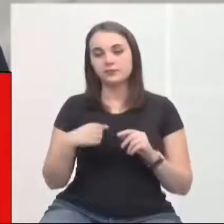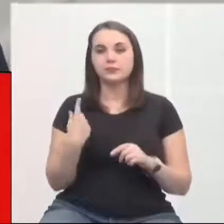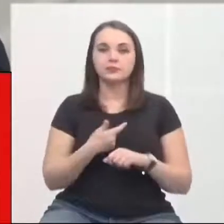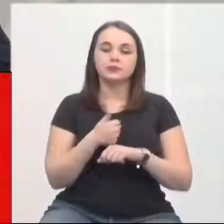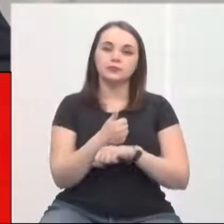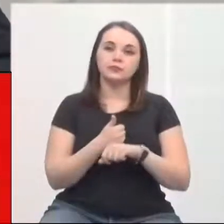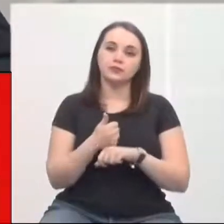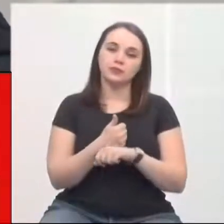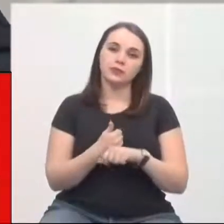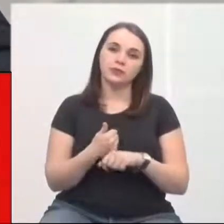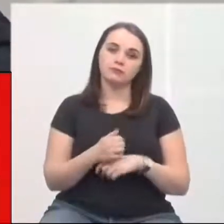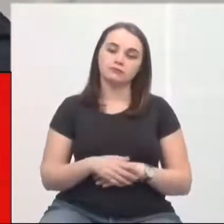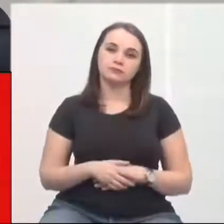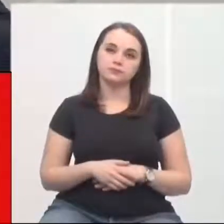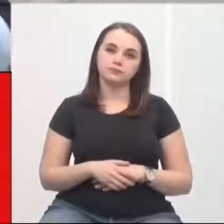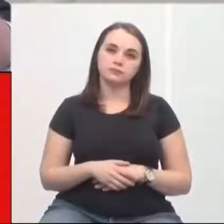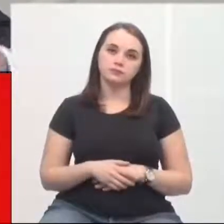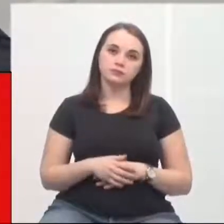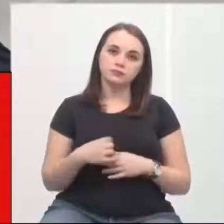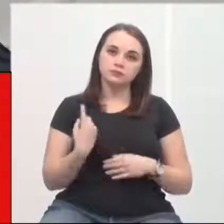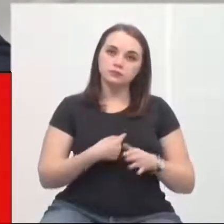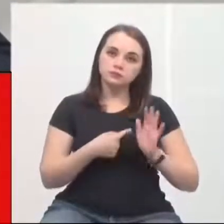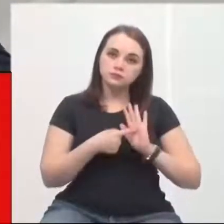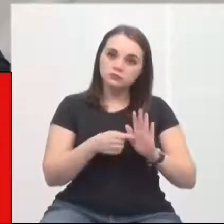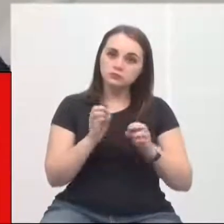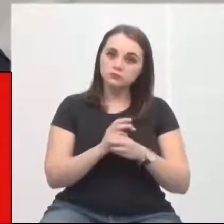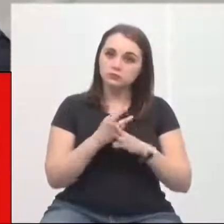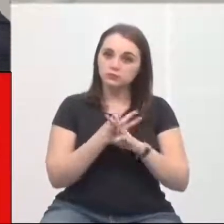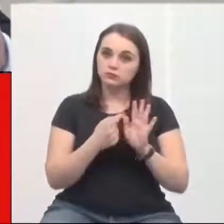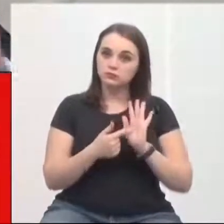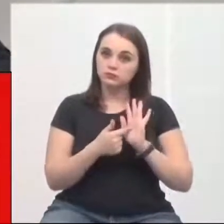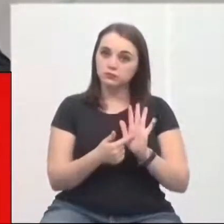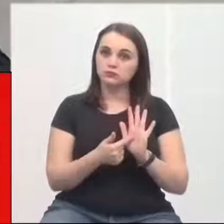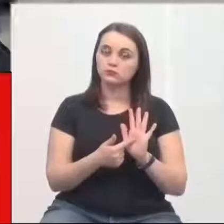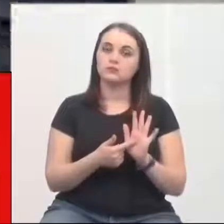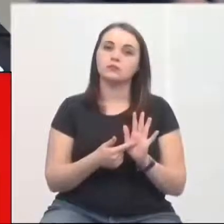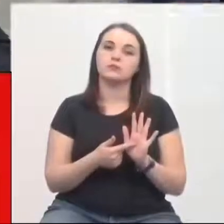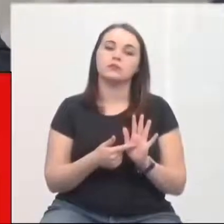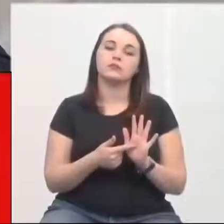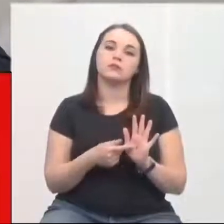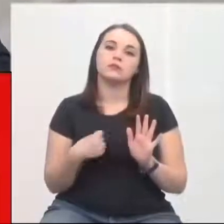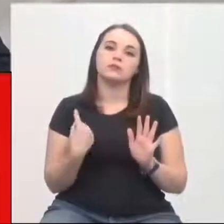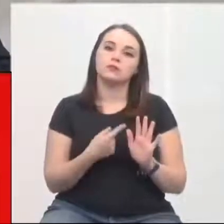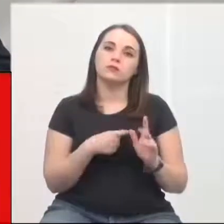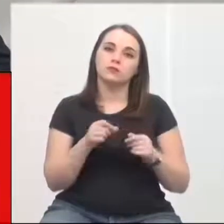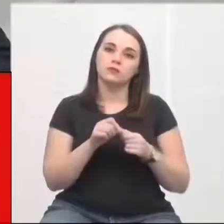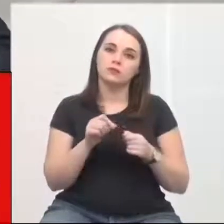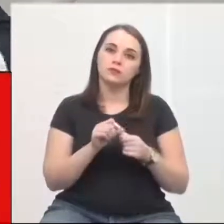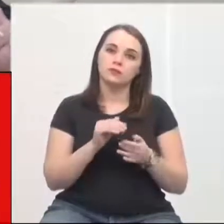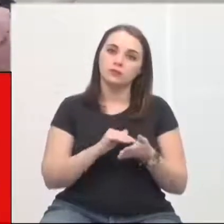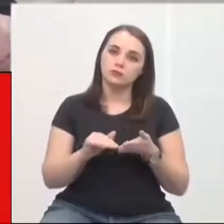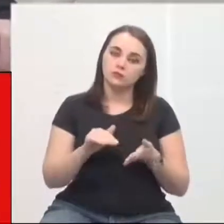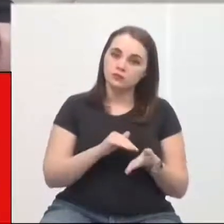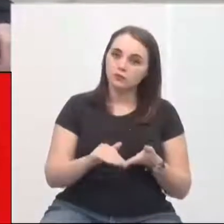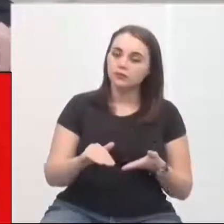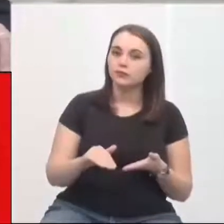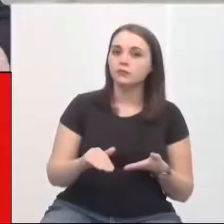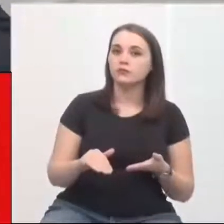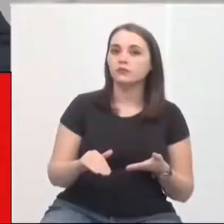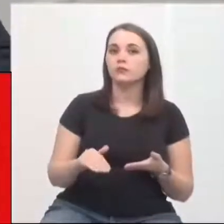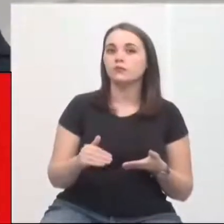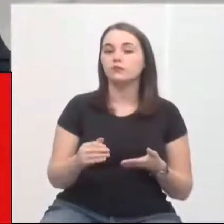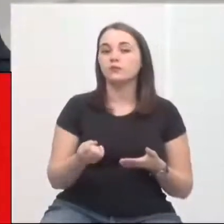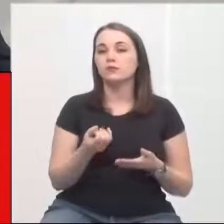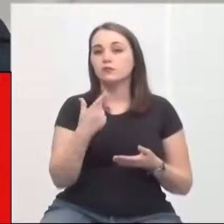do pátio. Bom, nós vamos fazer uma apresentação aqui, mais ou menos o que a gente faz na secretaria, né? O corpo da